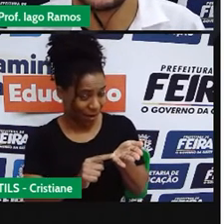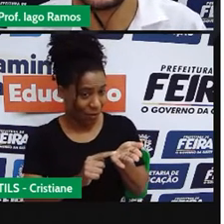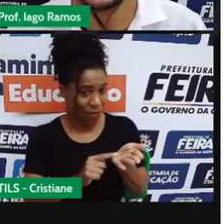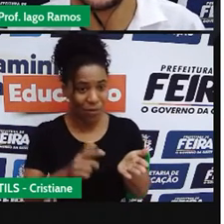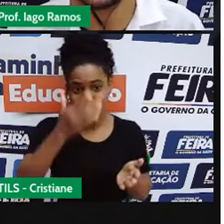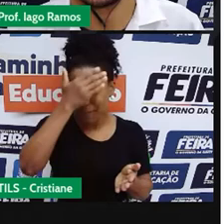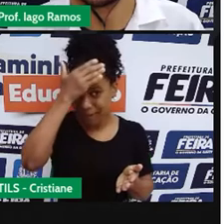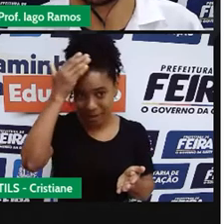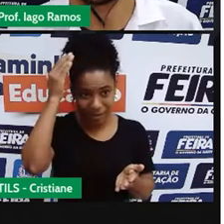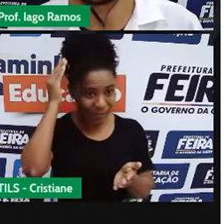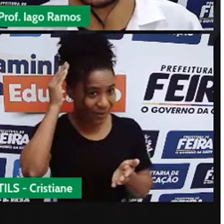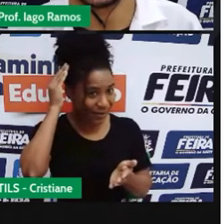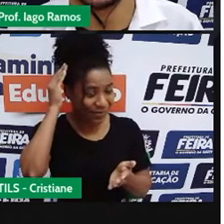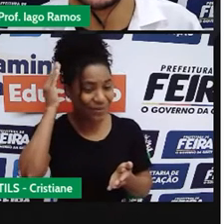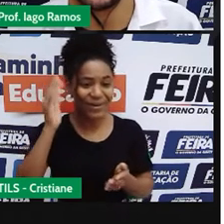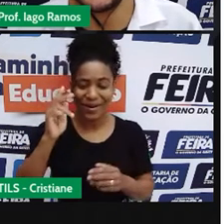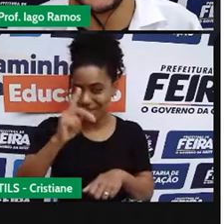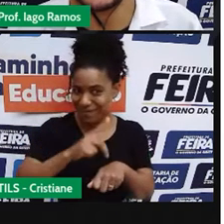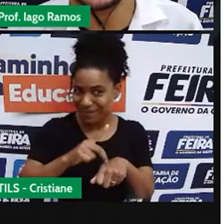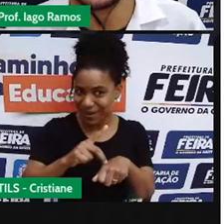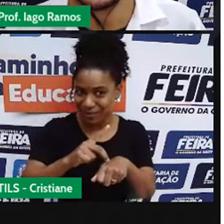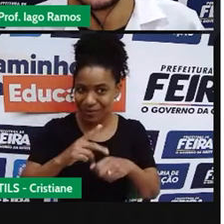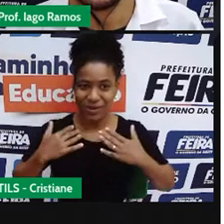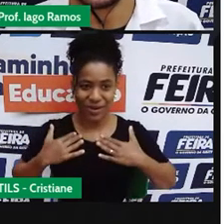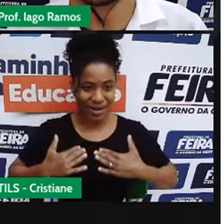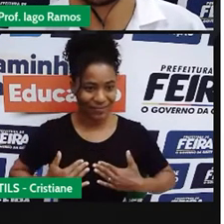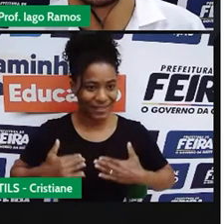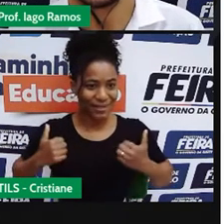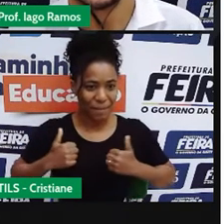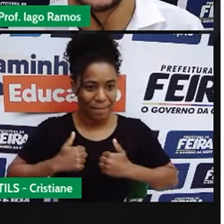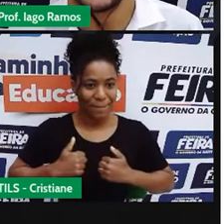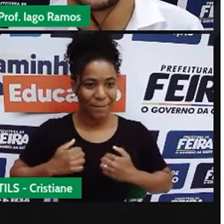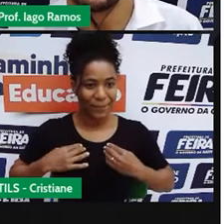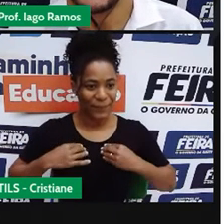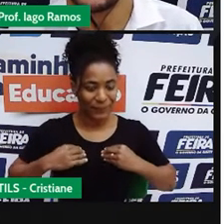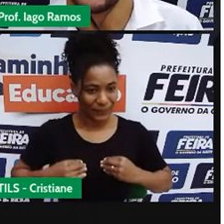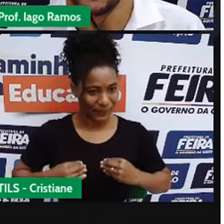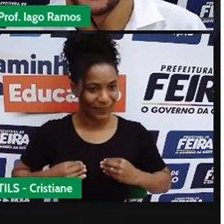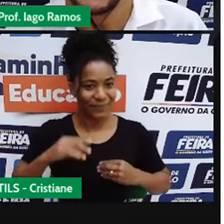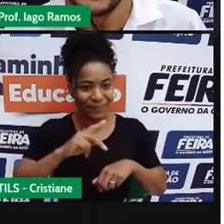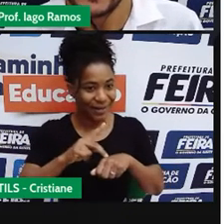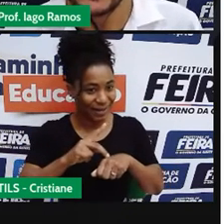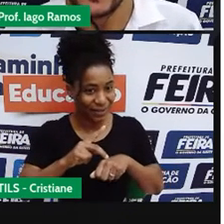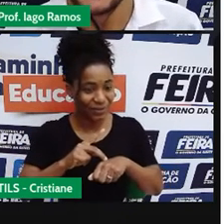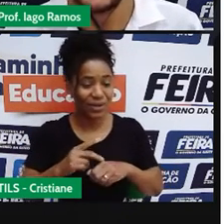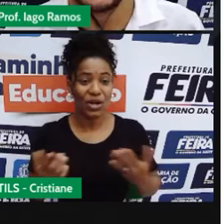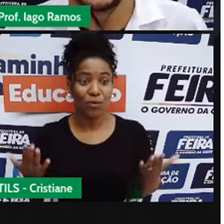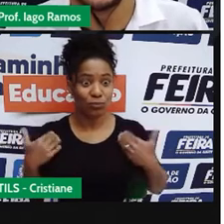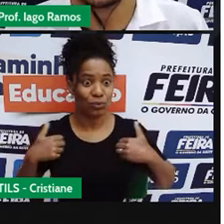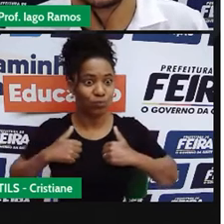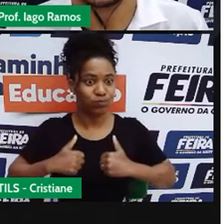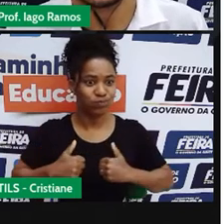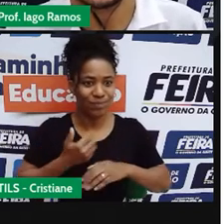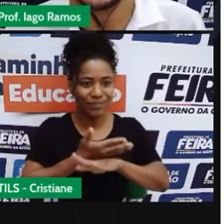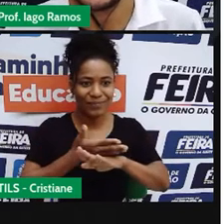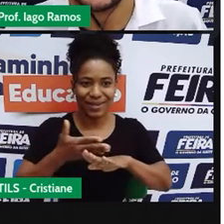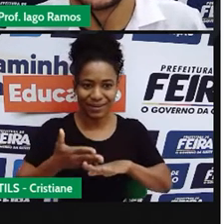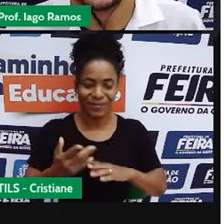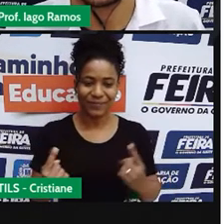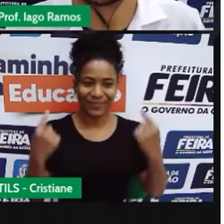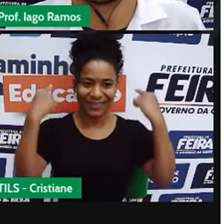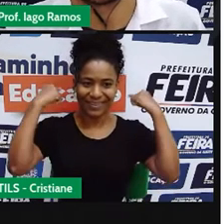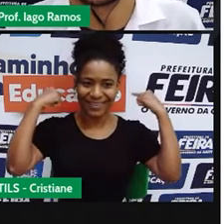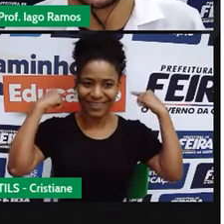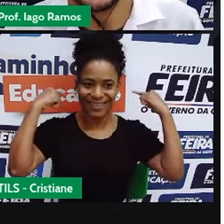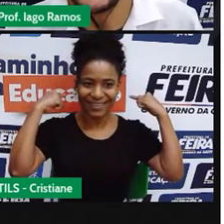preto, estou vestindo uma camisa preta, por cima um jaleco branco e atrás de mim encontra-se o